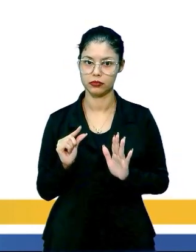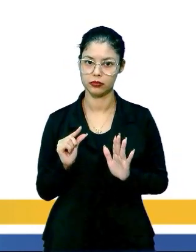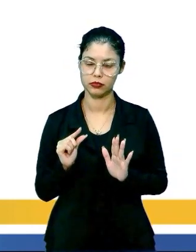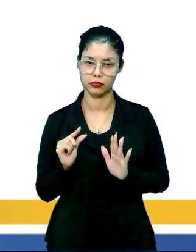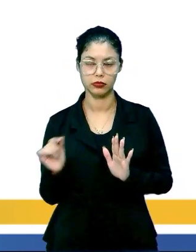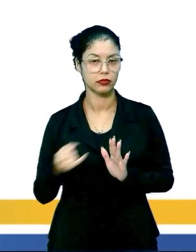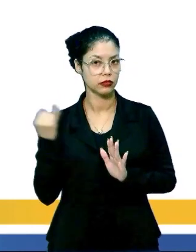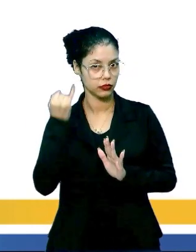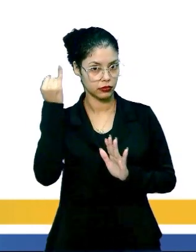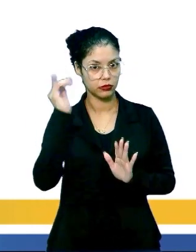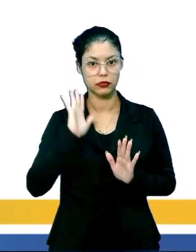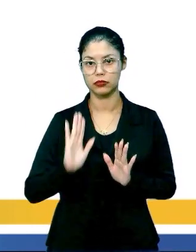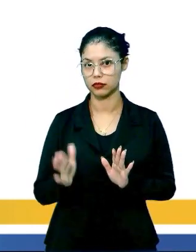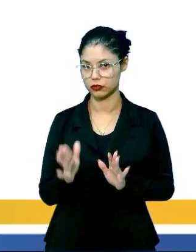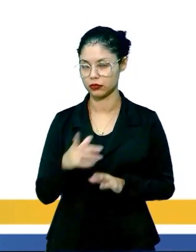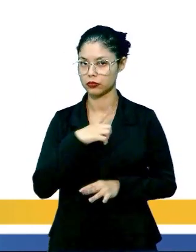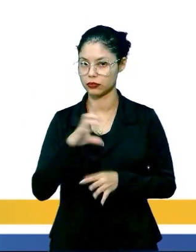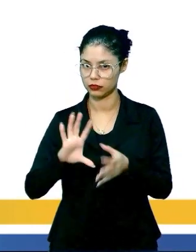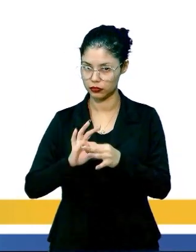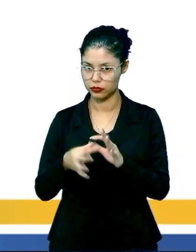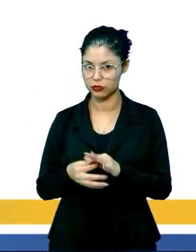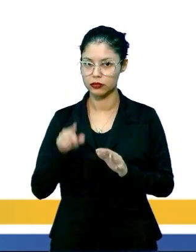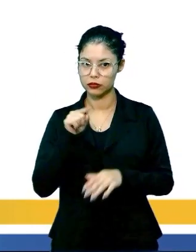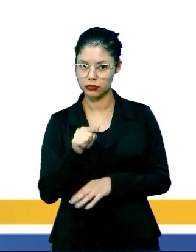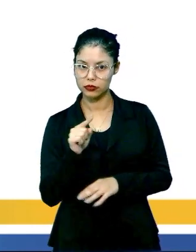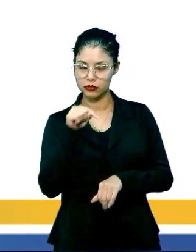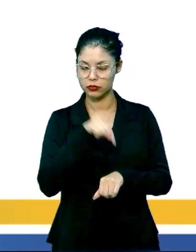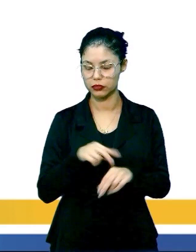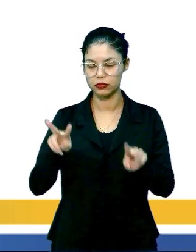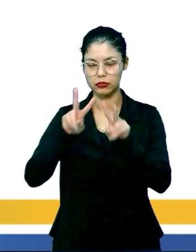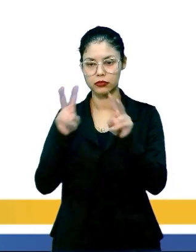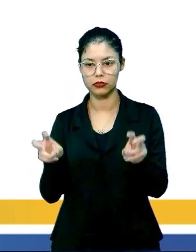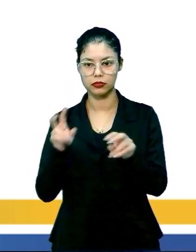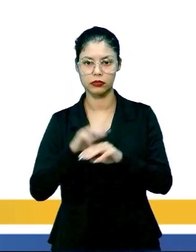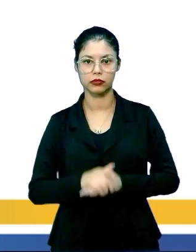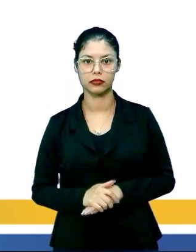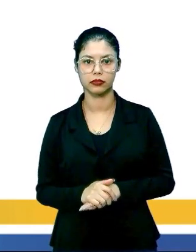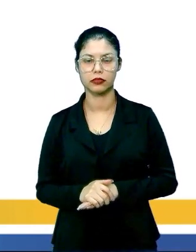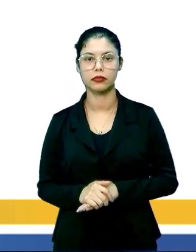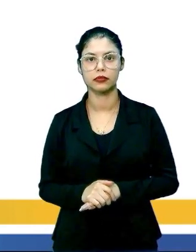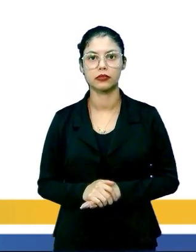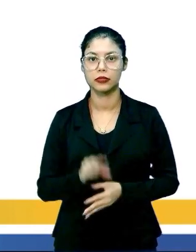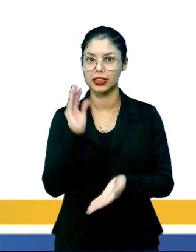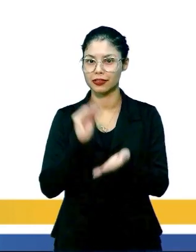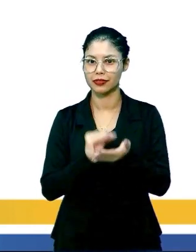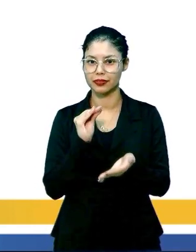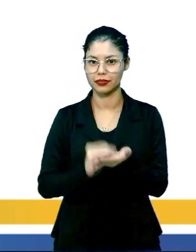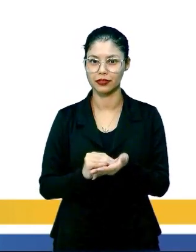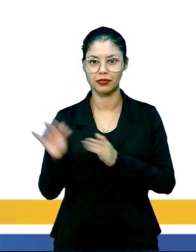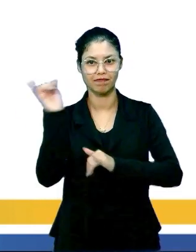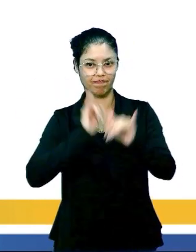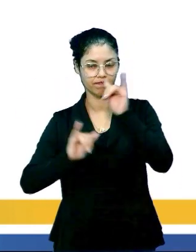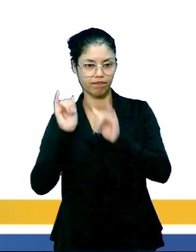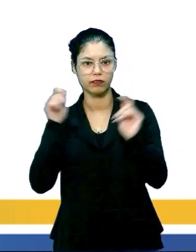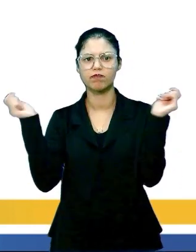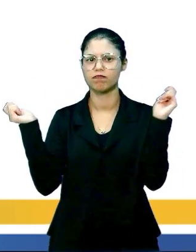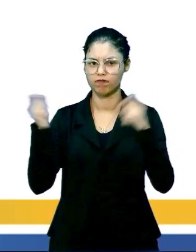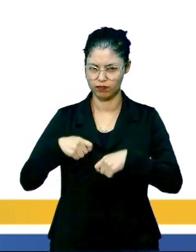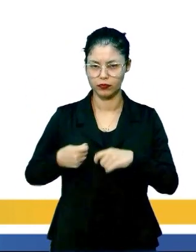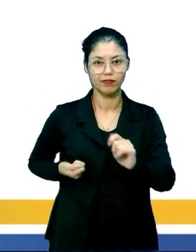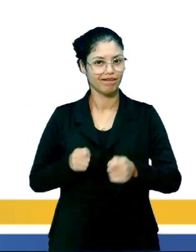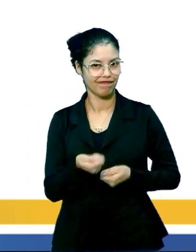aí importantíssimo, já contextualizei ali o tema. Eu estou falando que a falta de